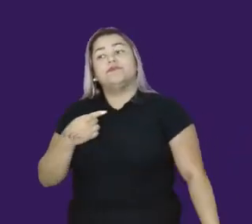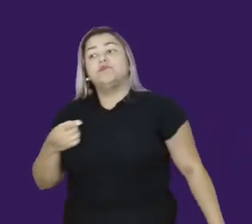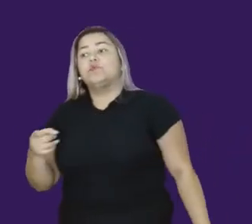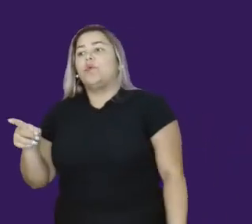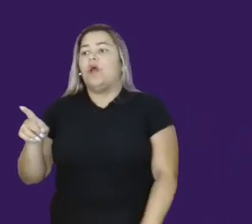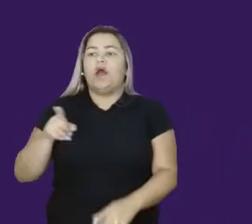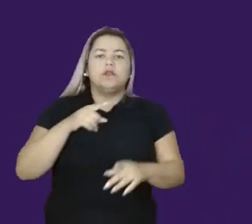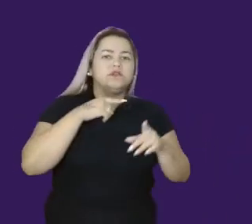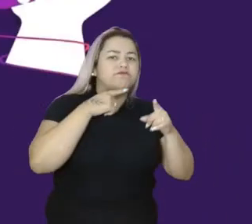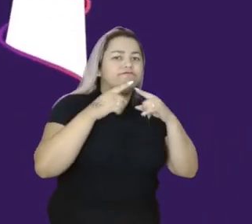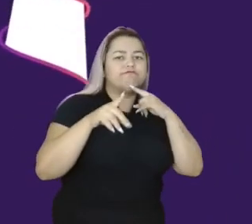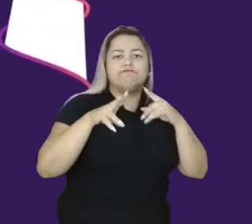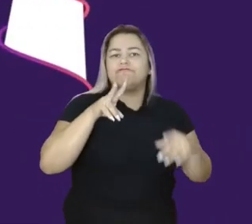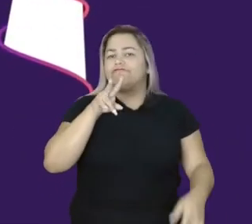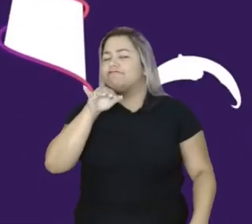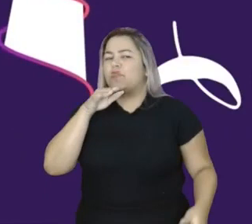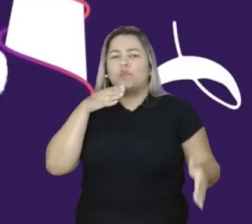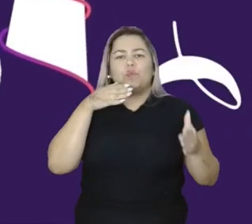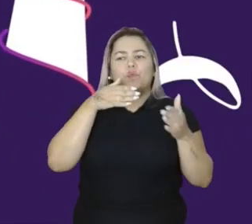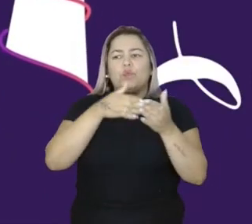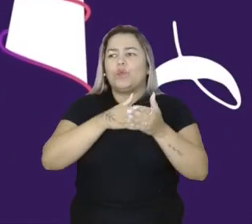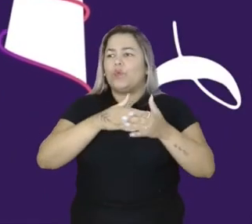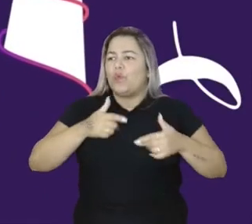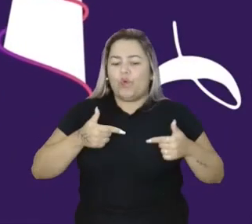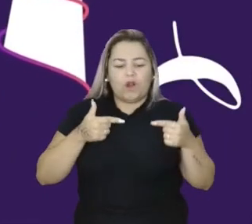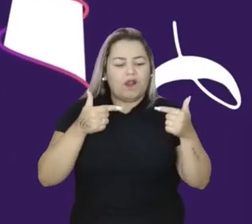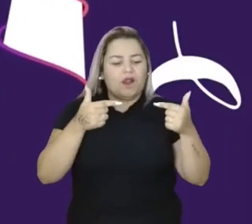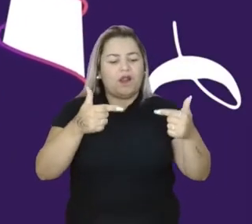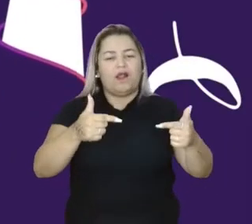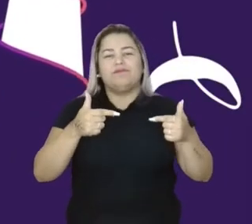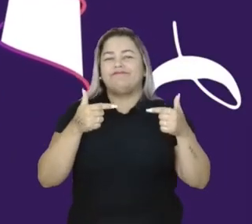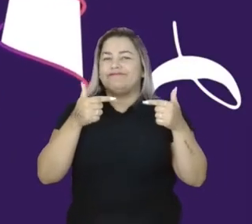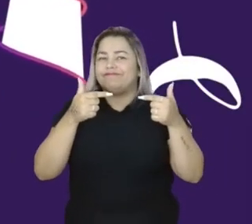Ninguém vai me impedir de cantar e lutar